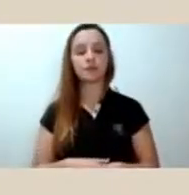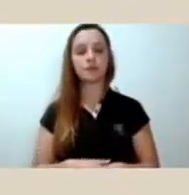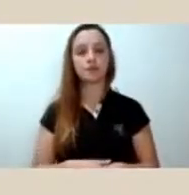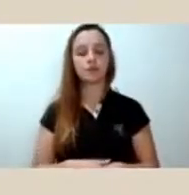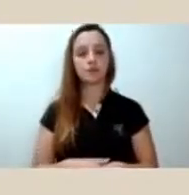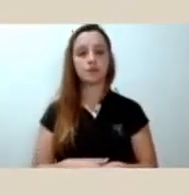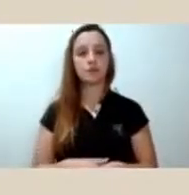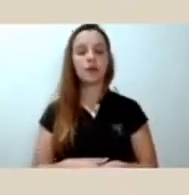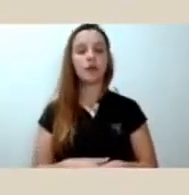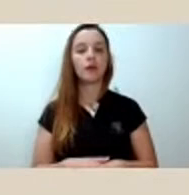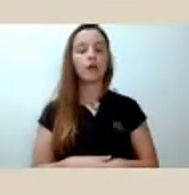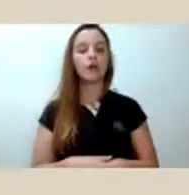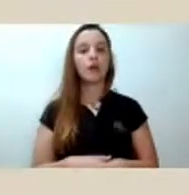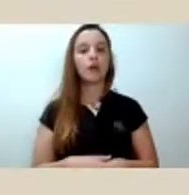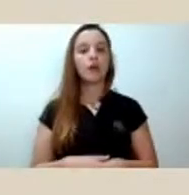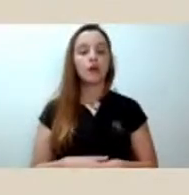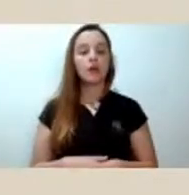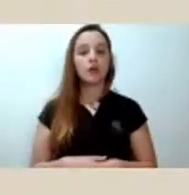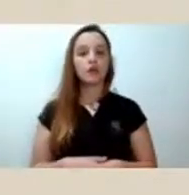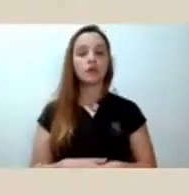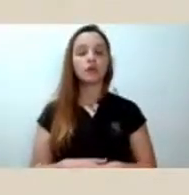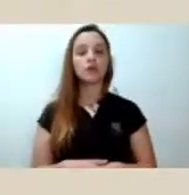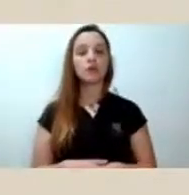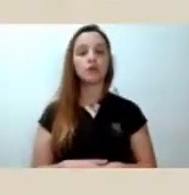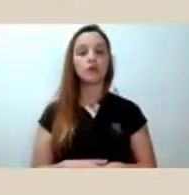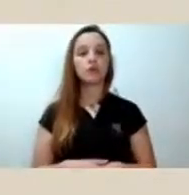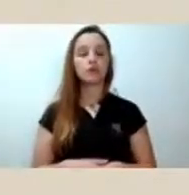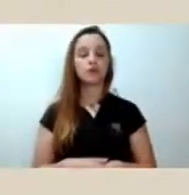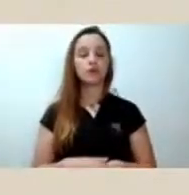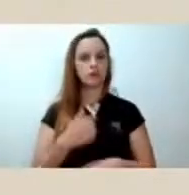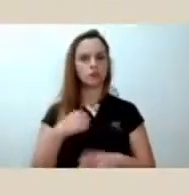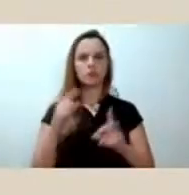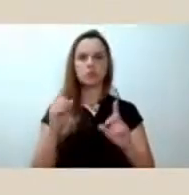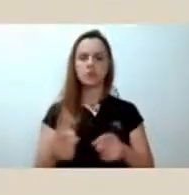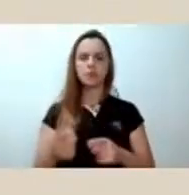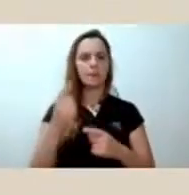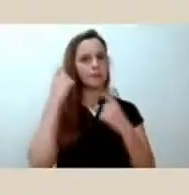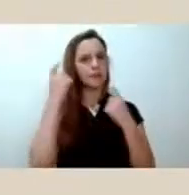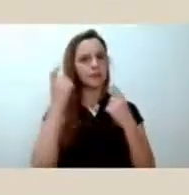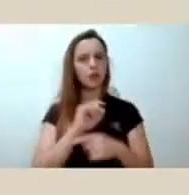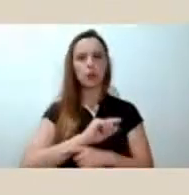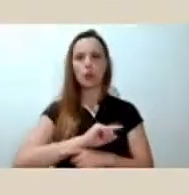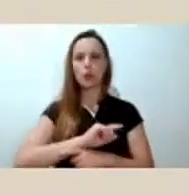eu comecei logo a pensar que